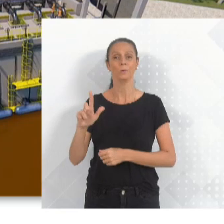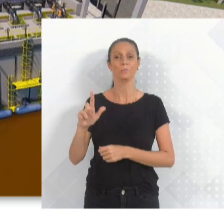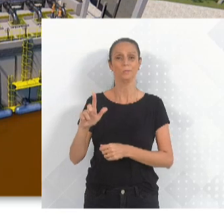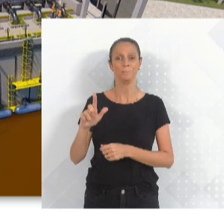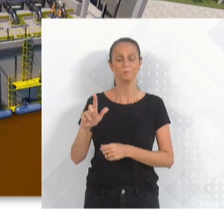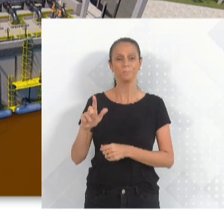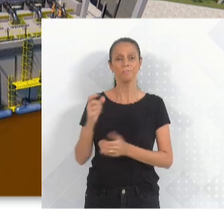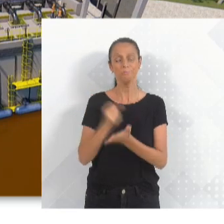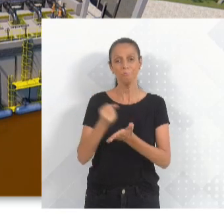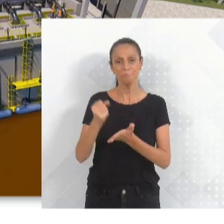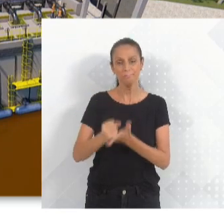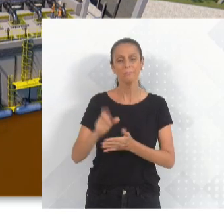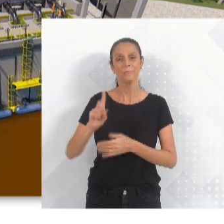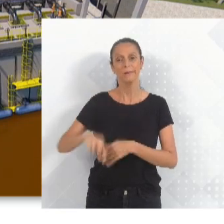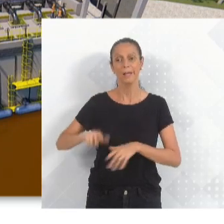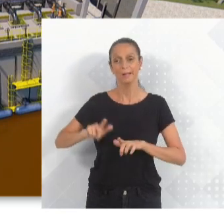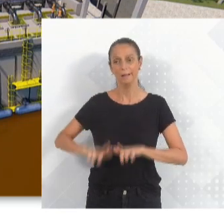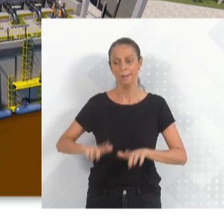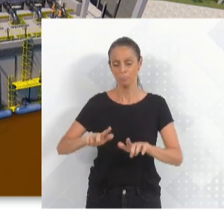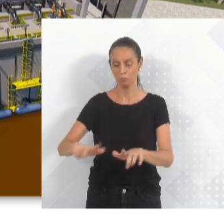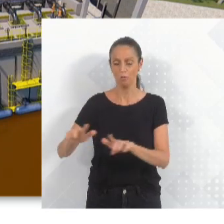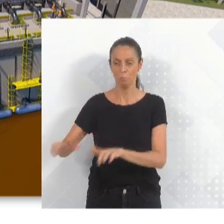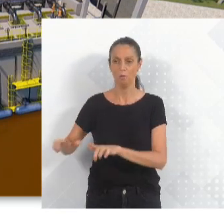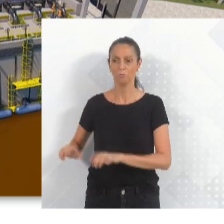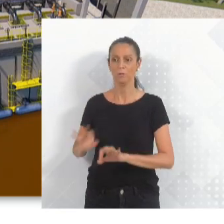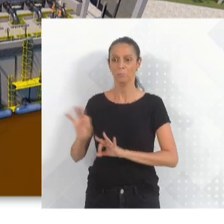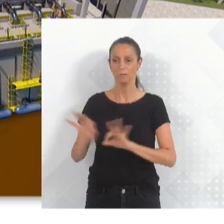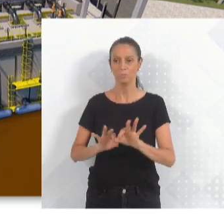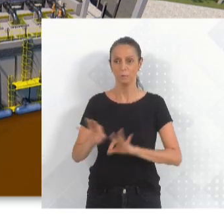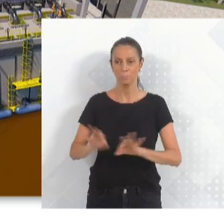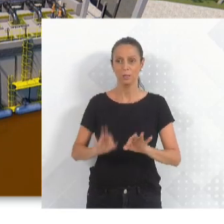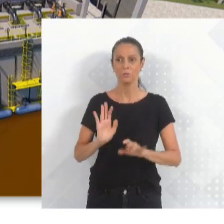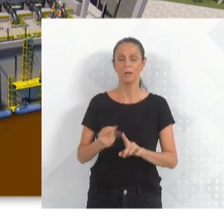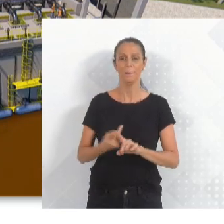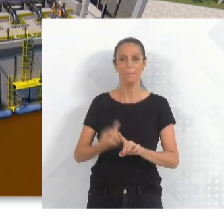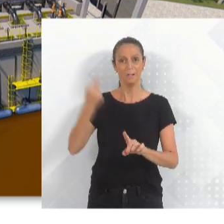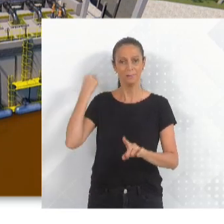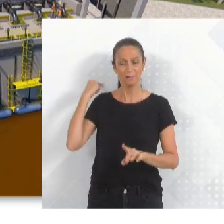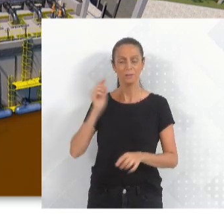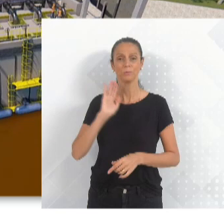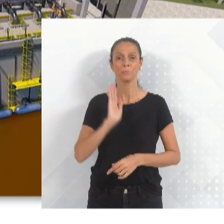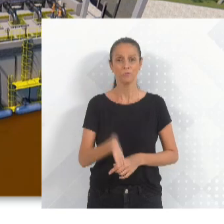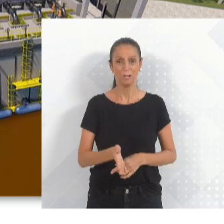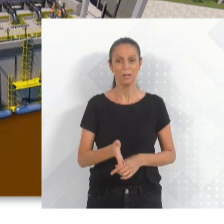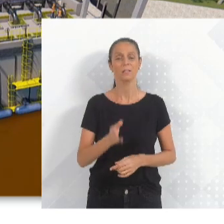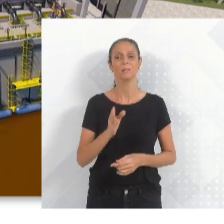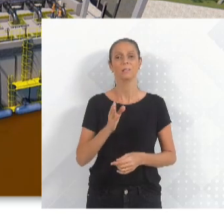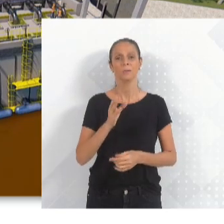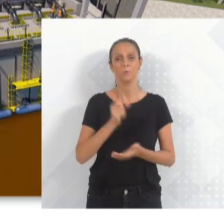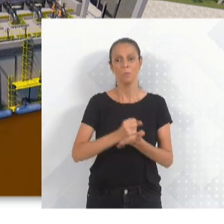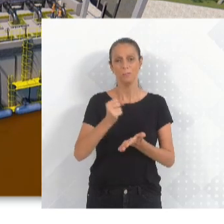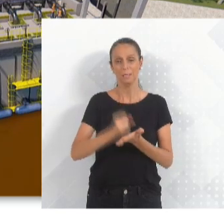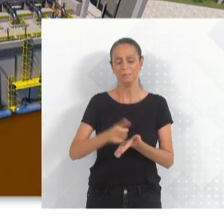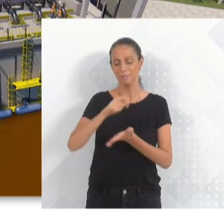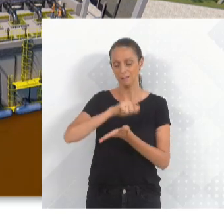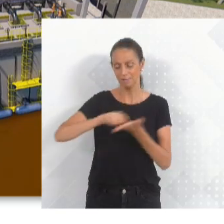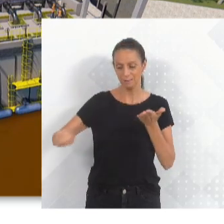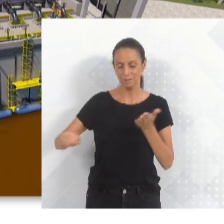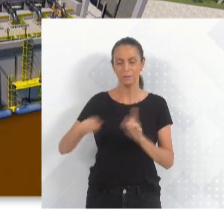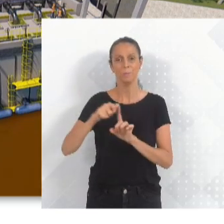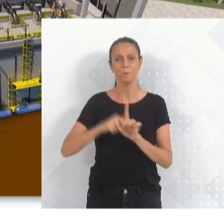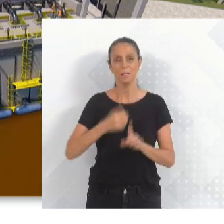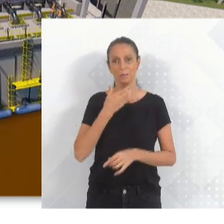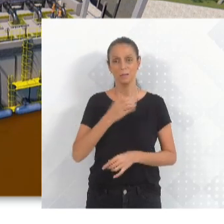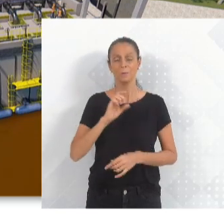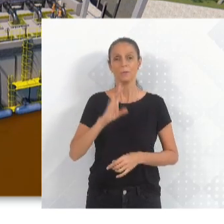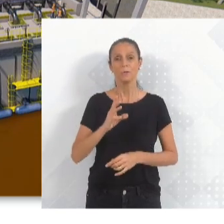lajota, e que essas equipes, embora tenha sido assinado o contrato em dezembro, só agora, no início de janeiro,